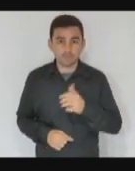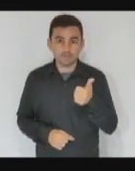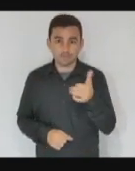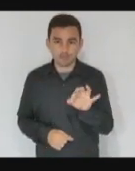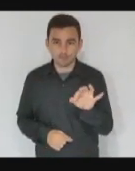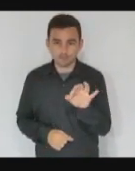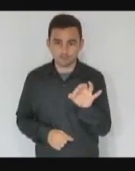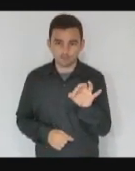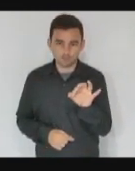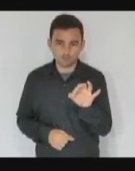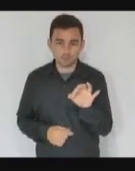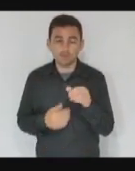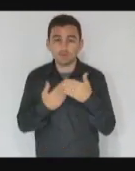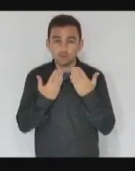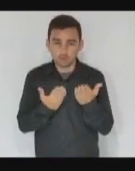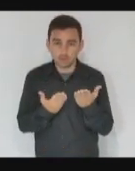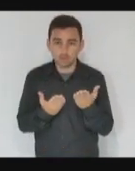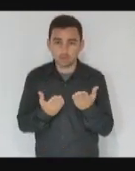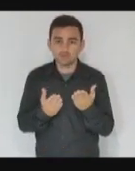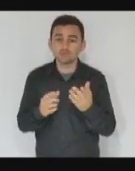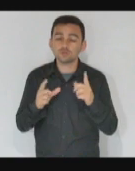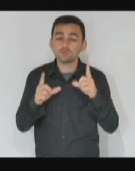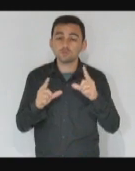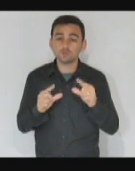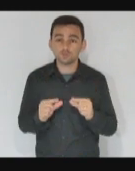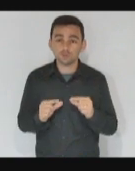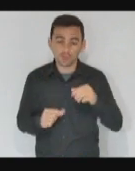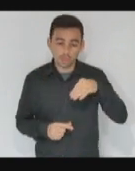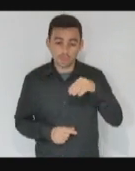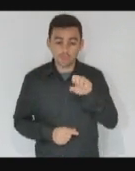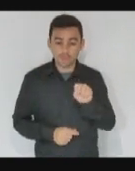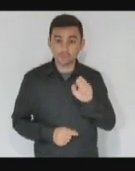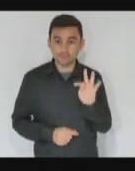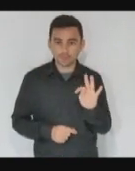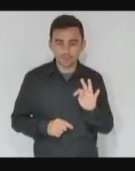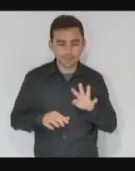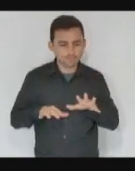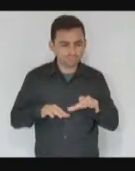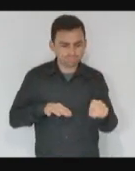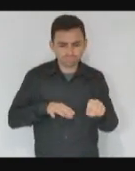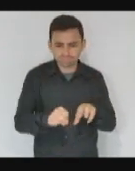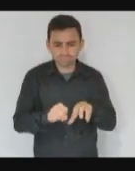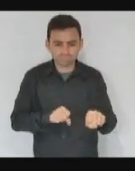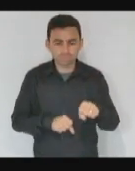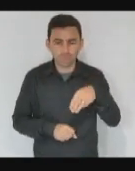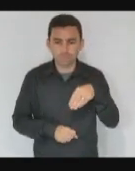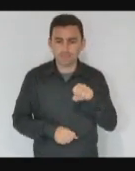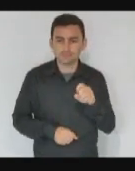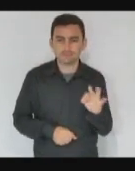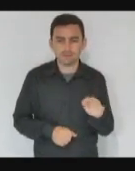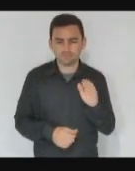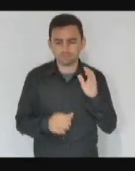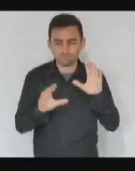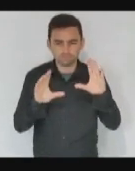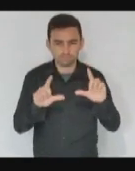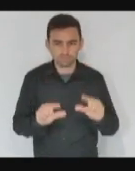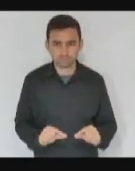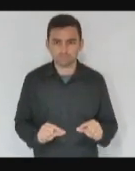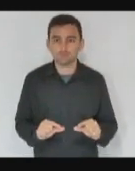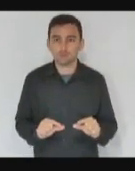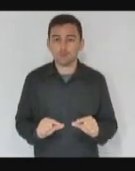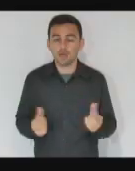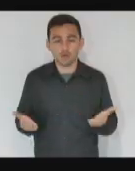Cai o número de invasões de terras pelo MST. Ou seja, o governo Bolsonaro colocando ordem no